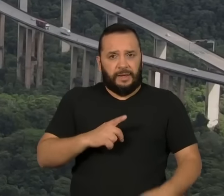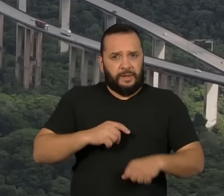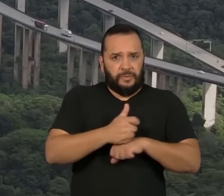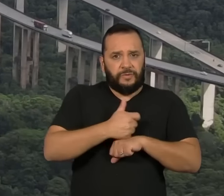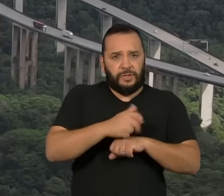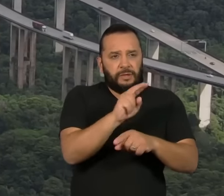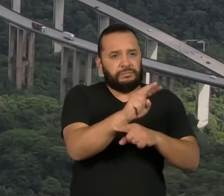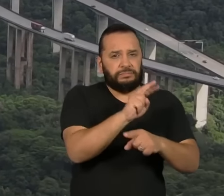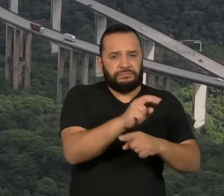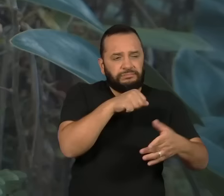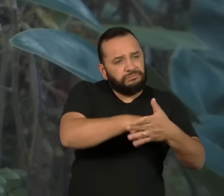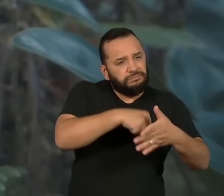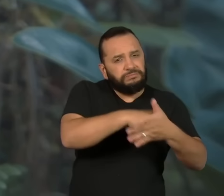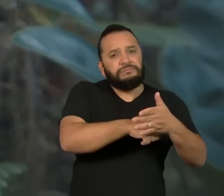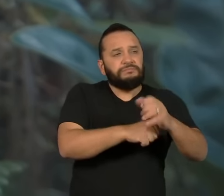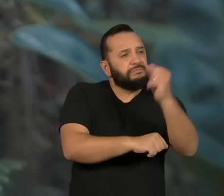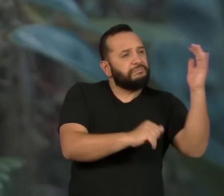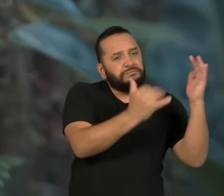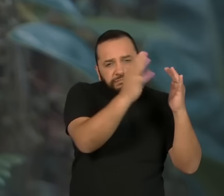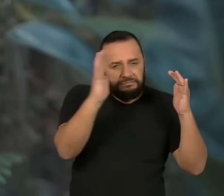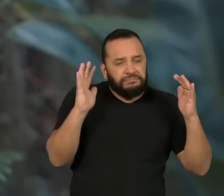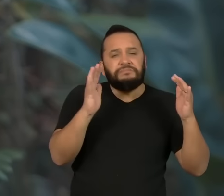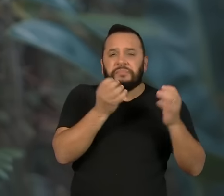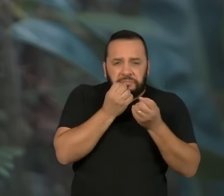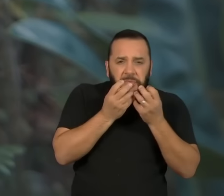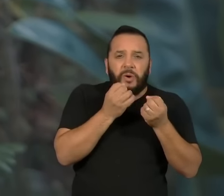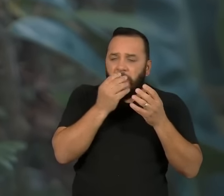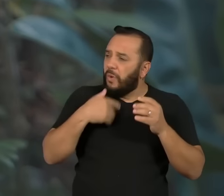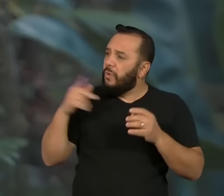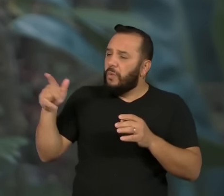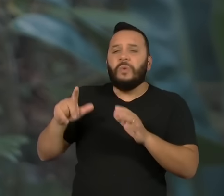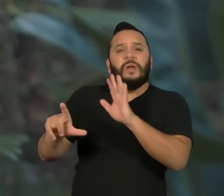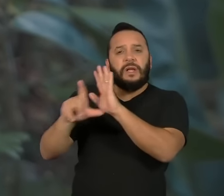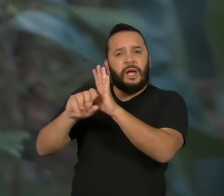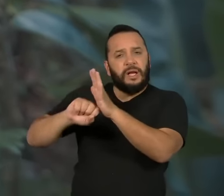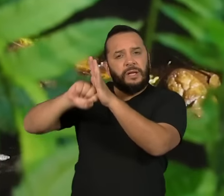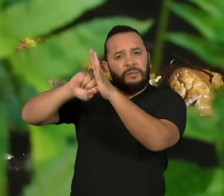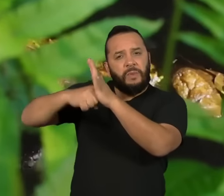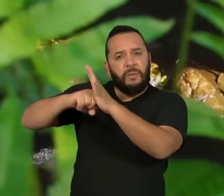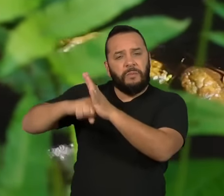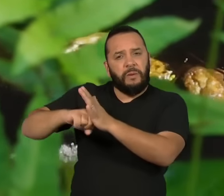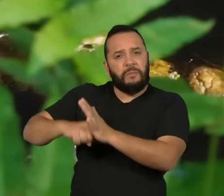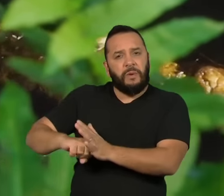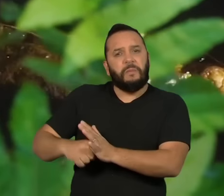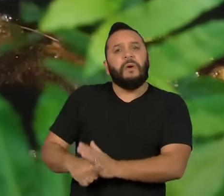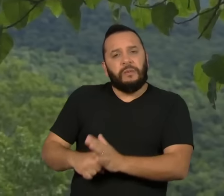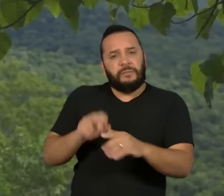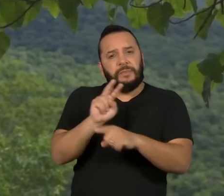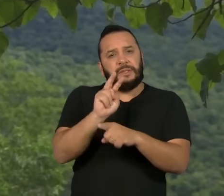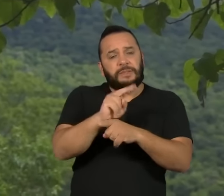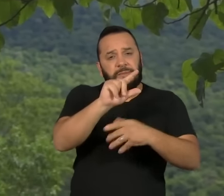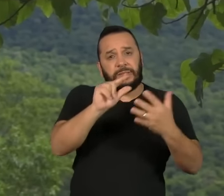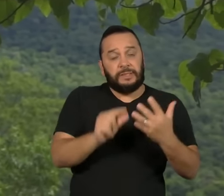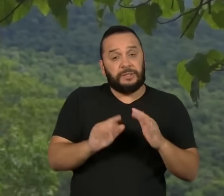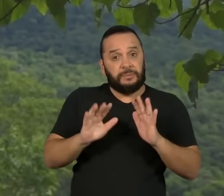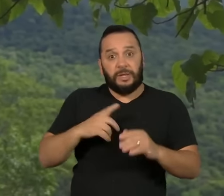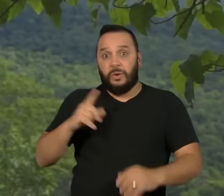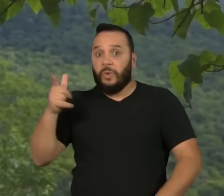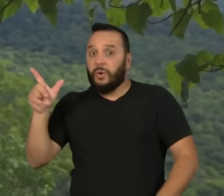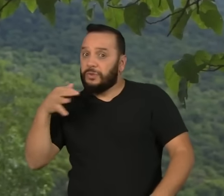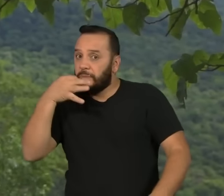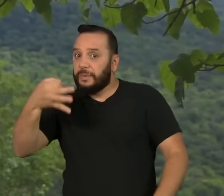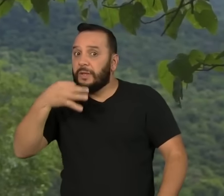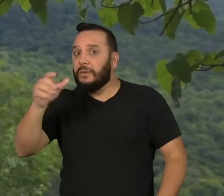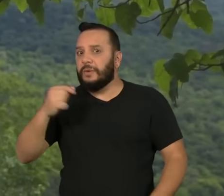Ambientalistas comemoraram os vetos que garantem a integridade da Lei Federal de Proteção à Mata Atlântica. Por outro, a